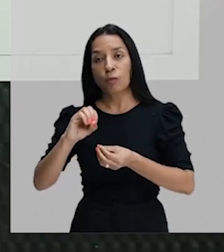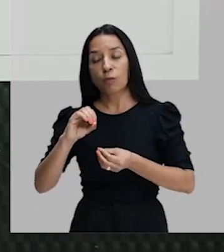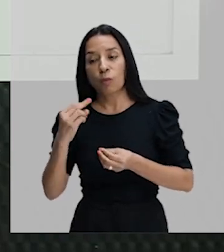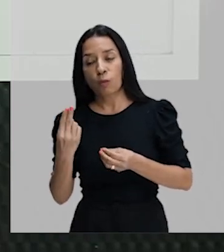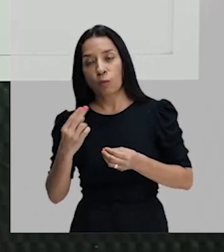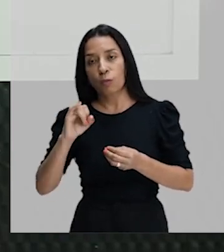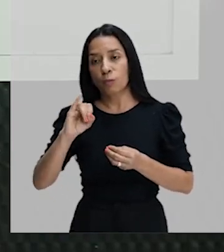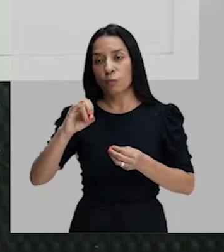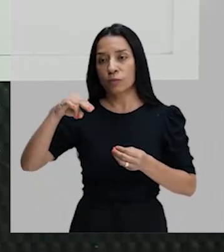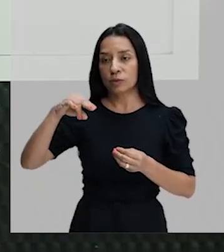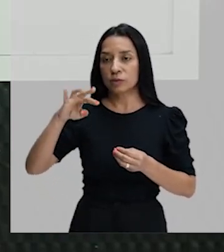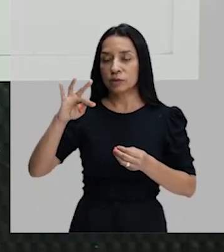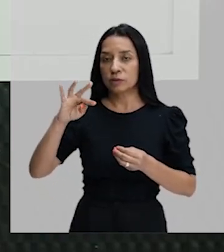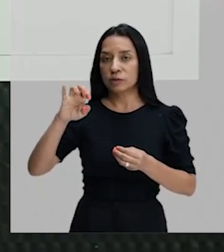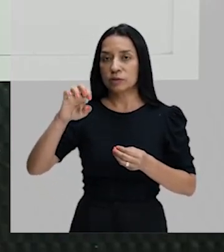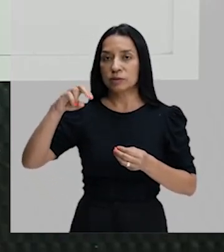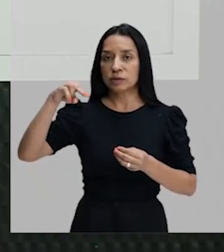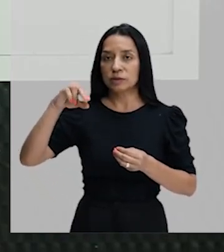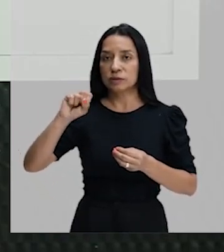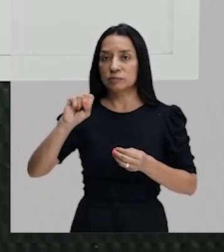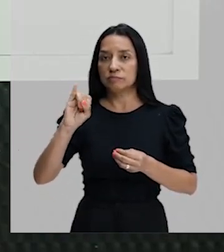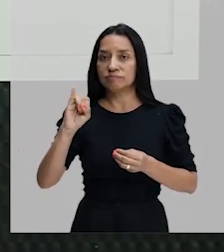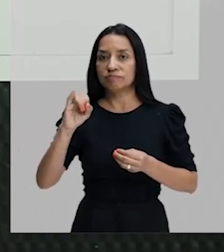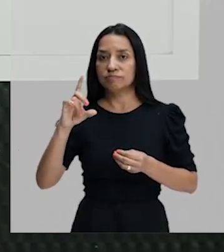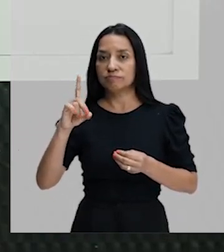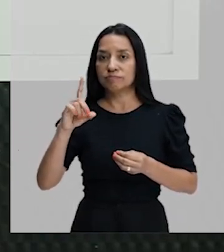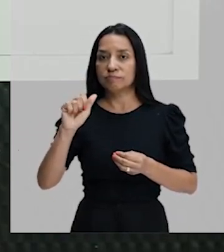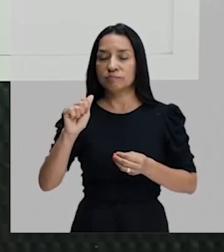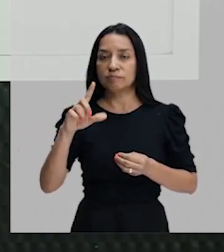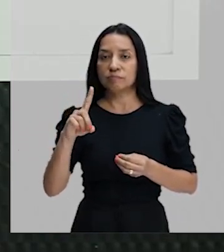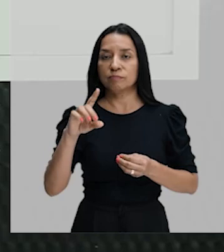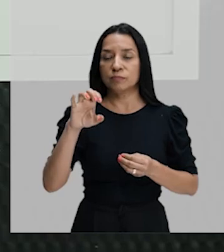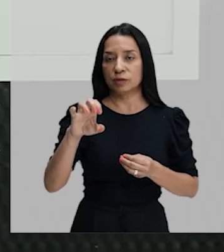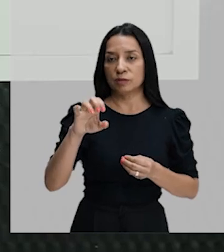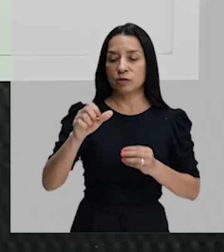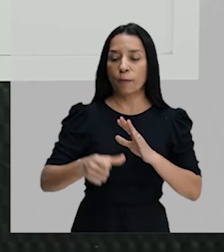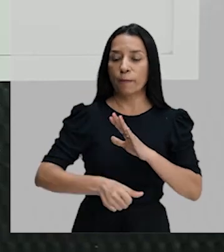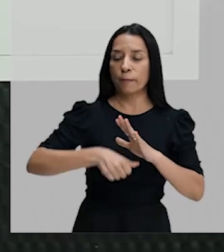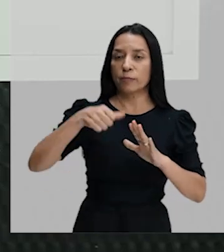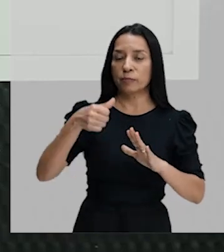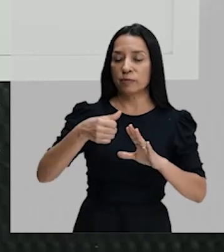cá. Então, as características. A primeira